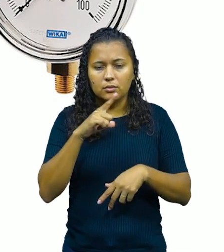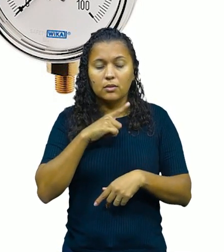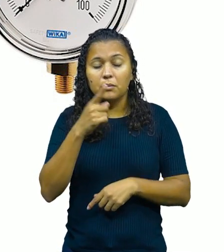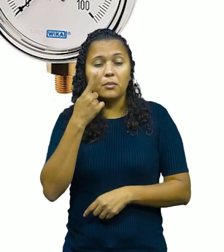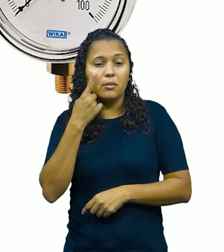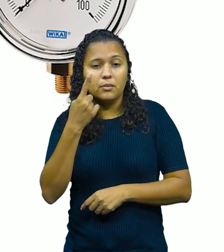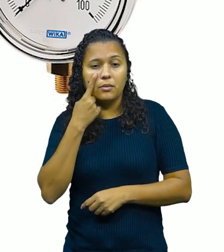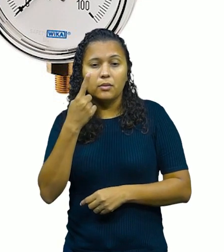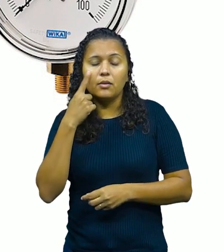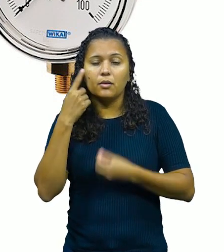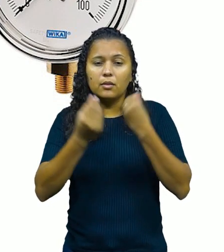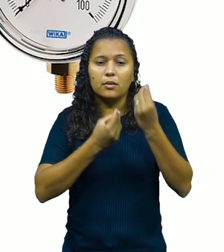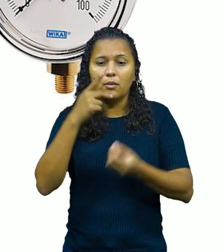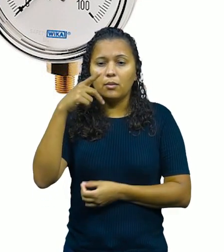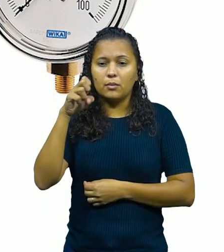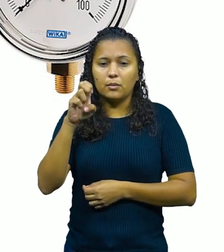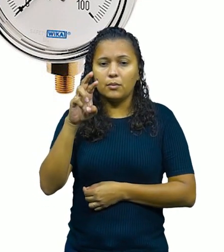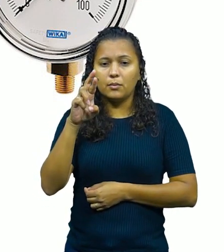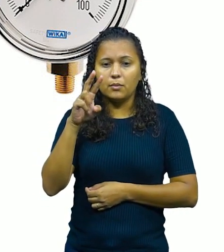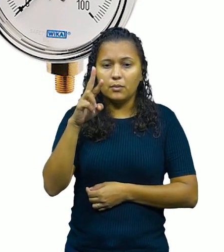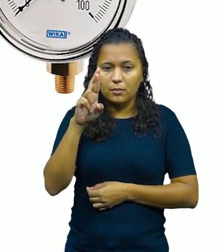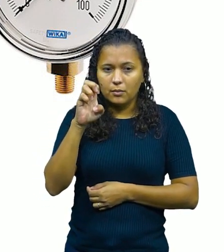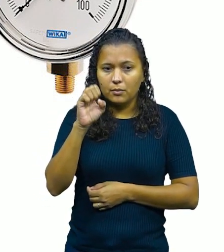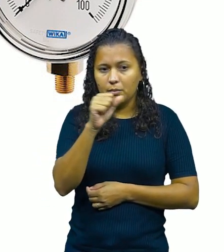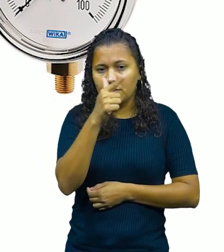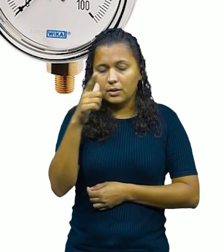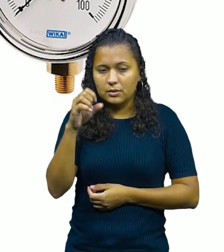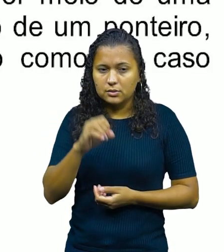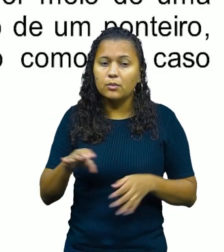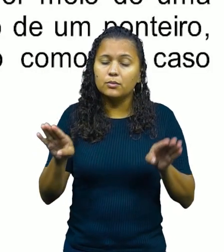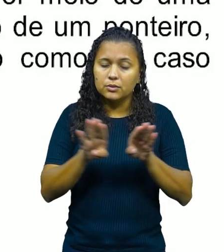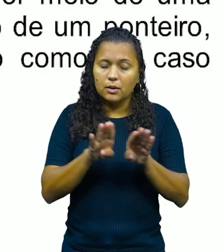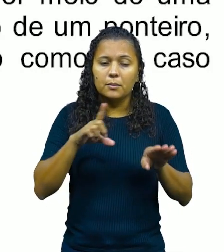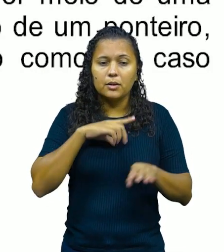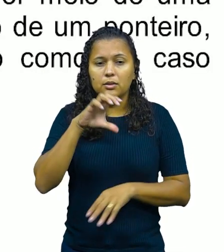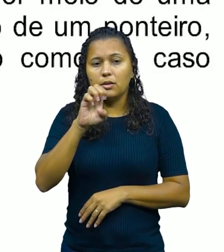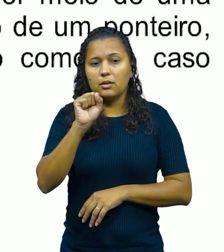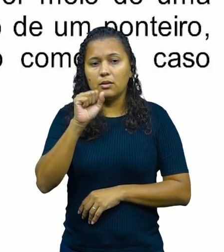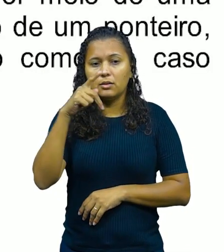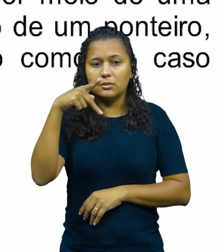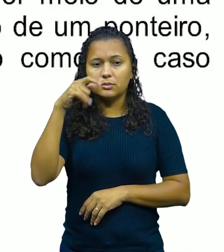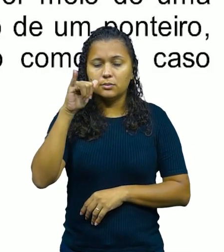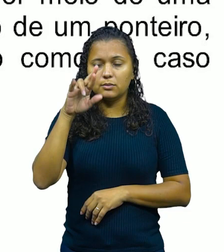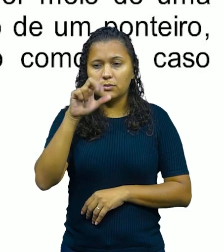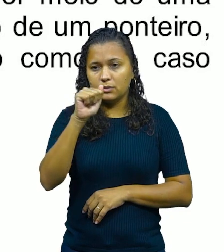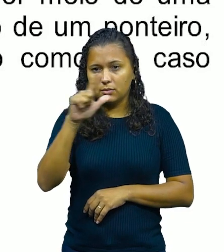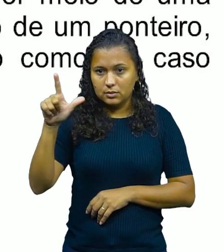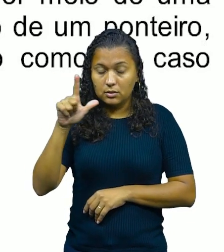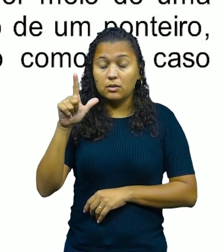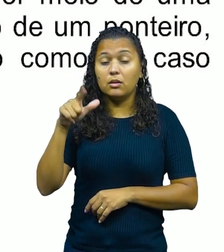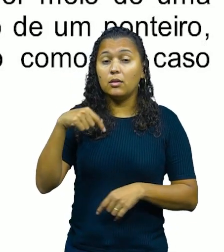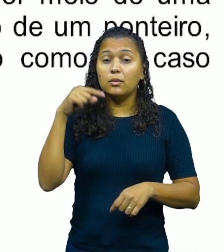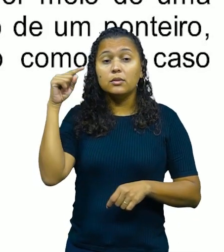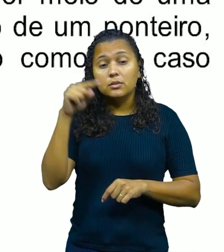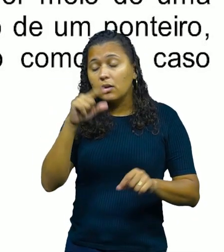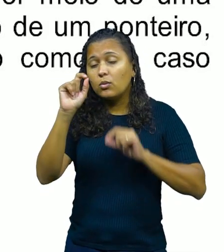a fazer a verificação da pressão de maneira analógica. Tem também o tipo do tipo espiral.